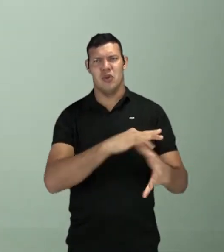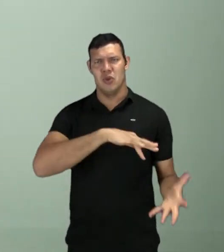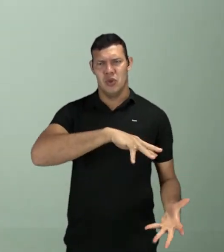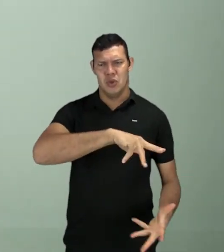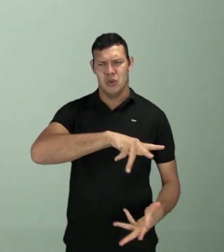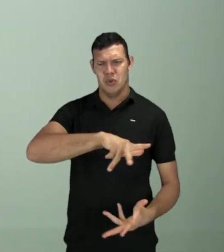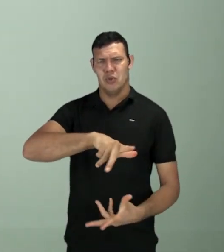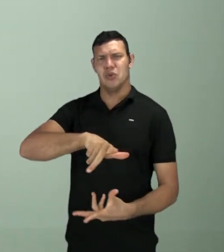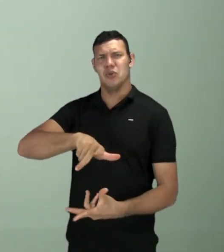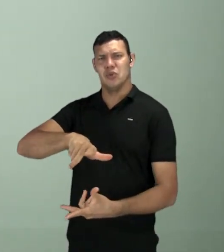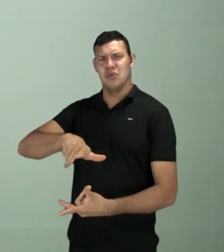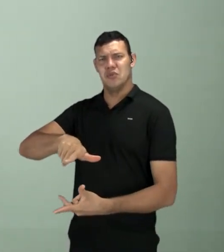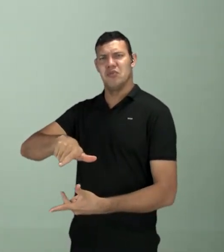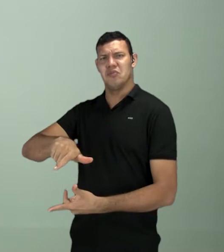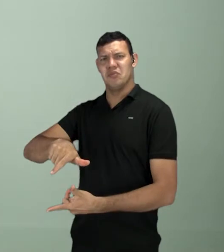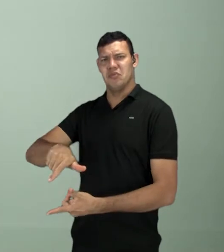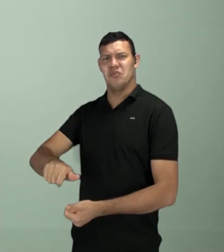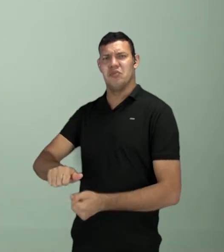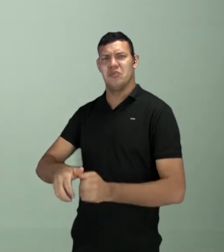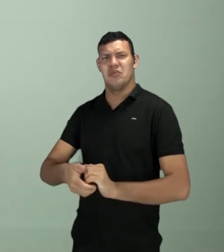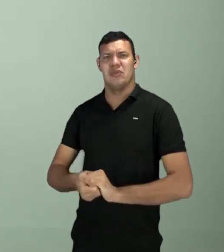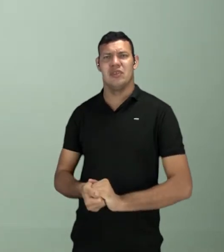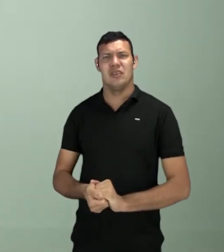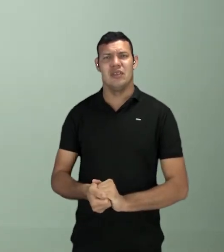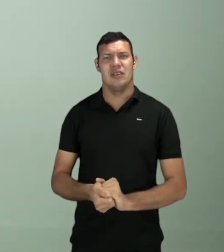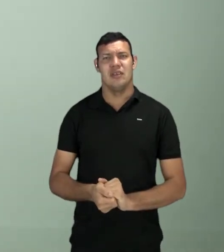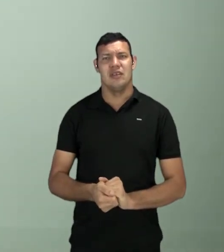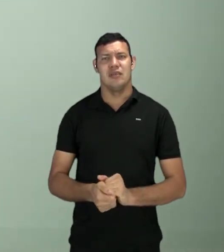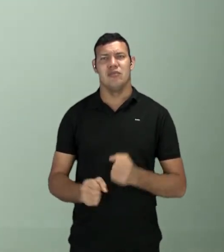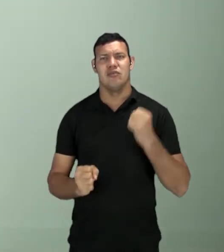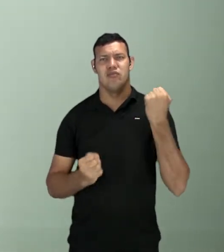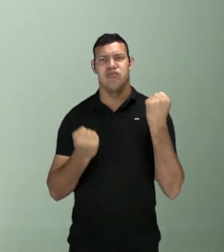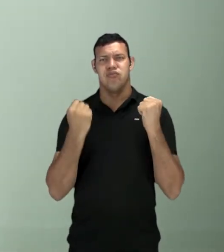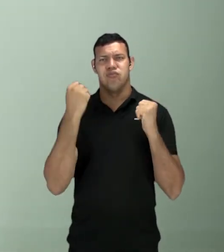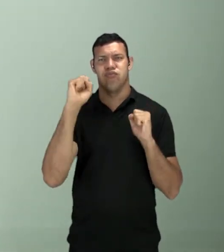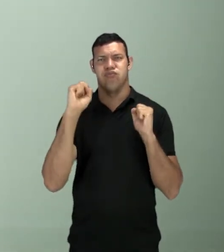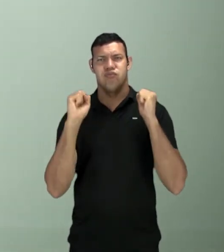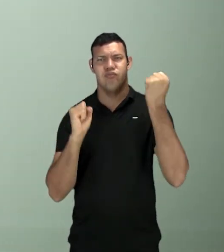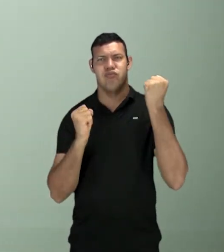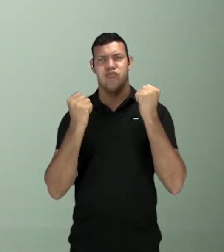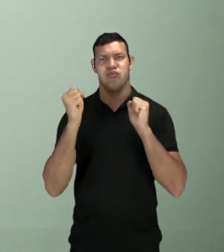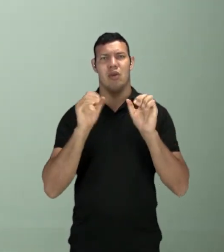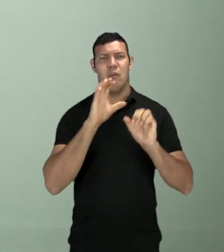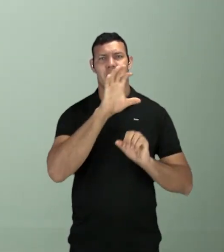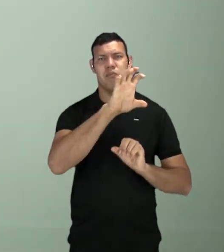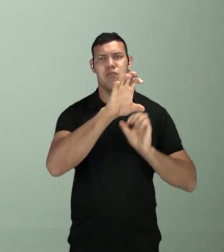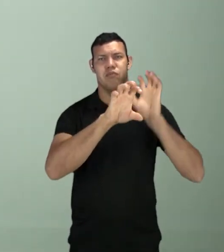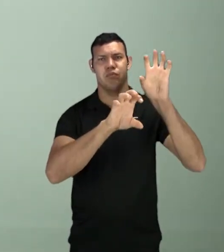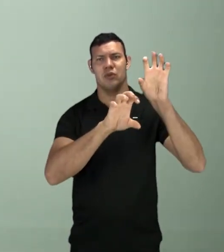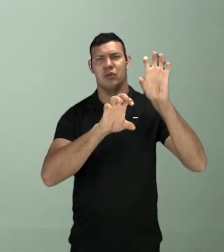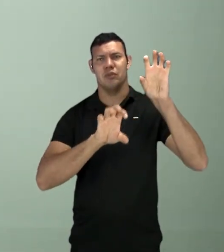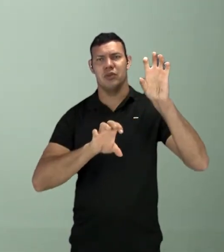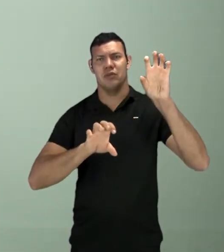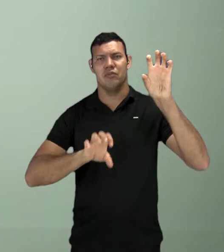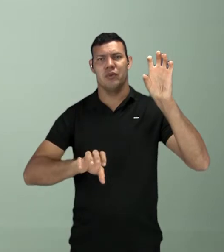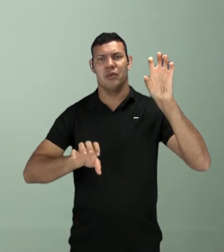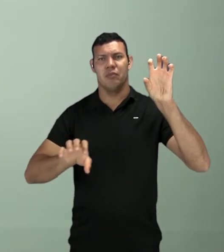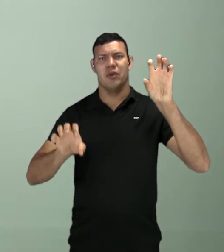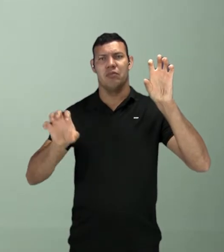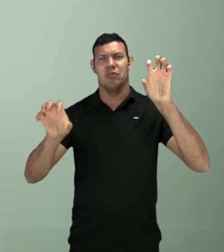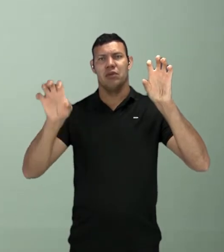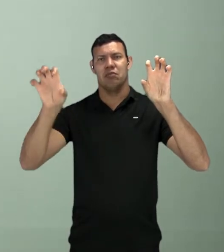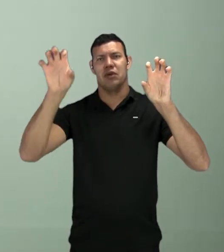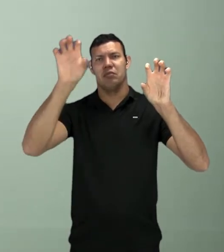visão mecanicista do mundo. Um mundo máquina, onde cada coisa estava no seu lugar. Aqui entrou um passo interessante,